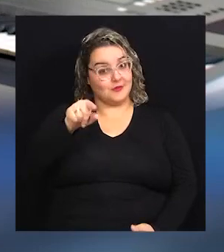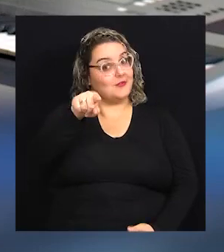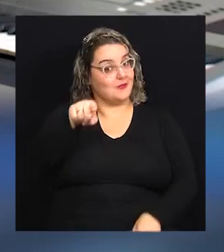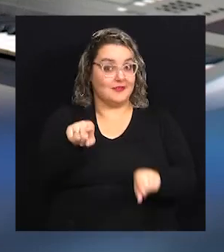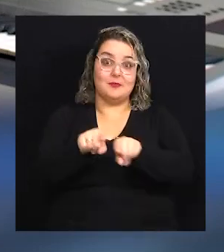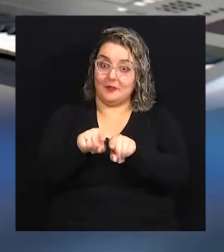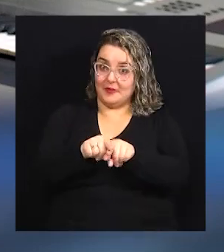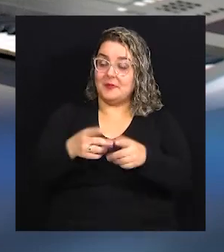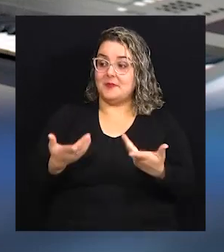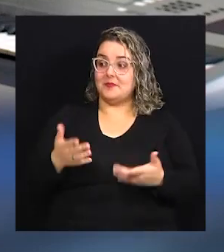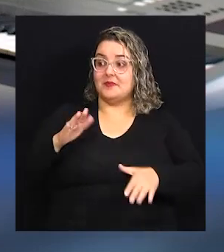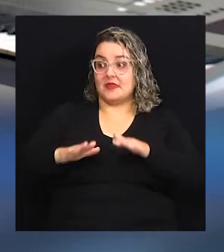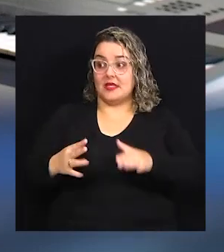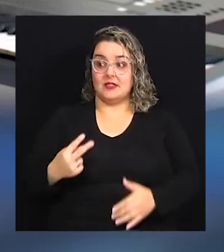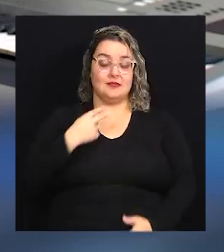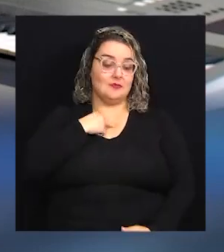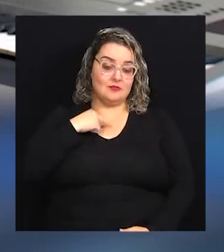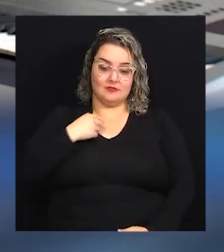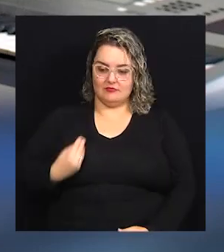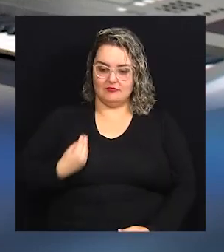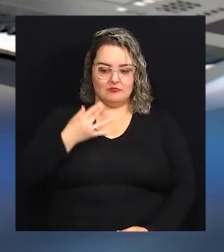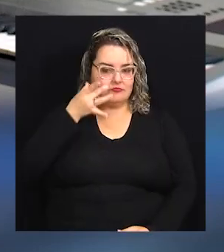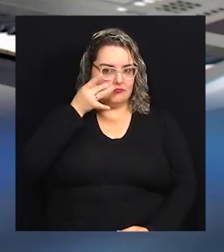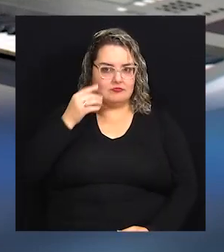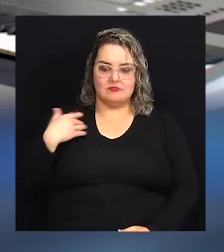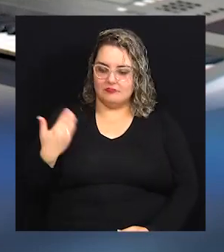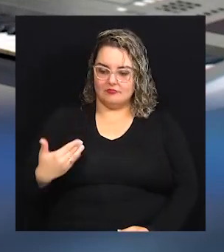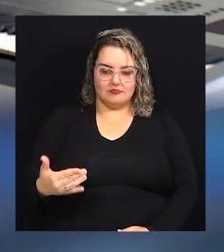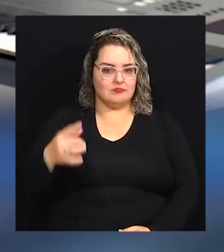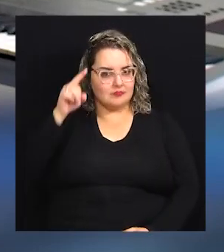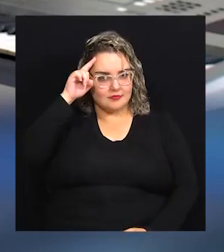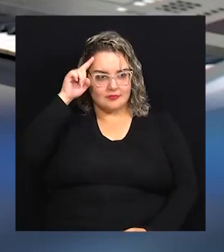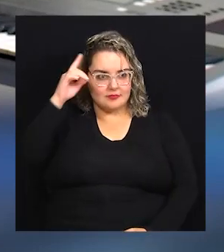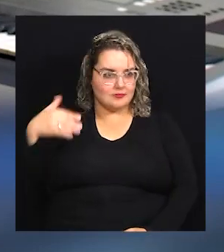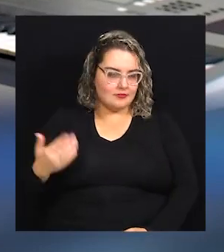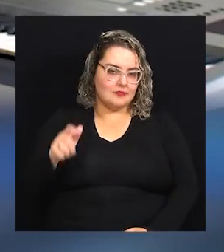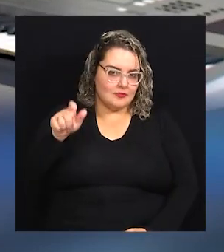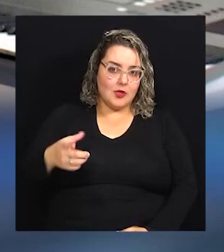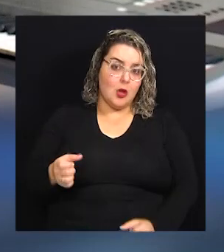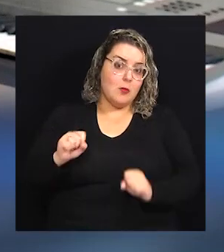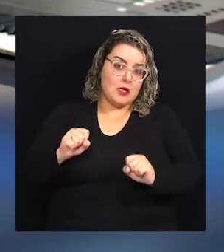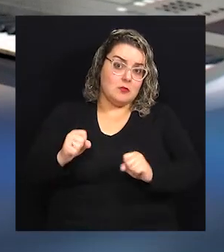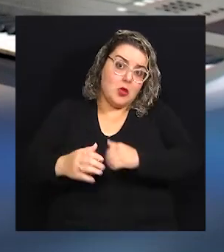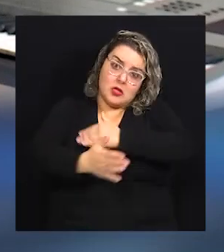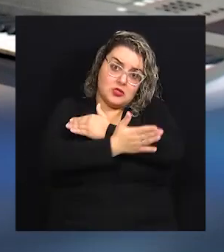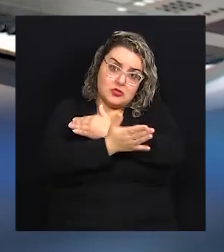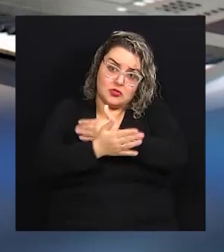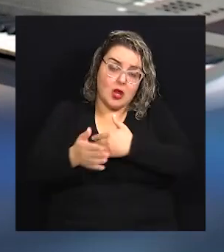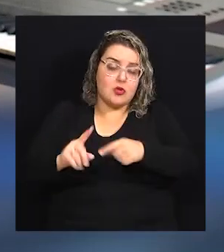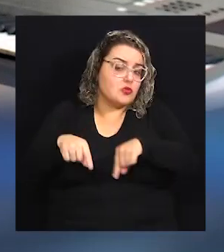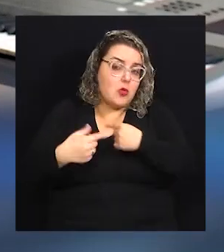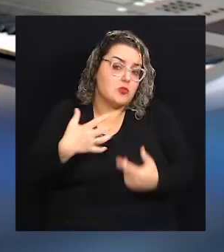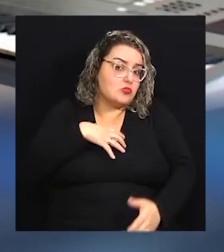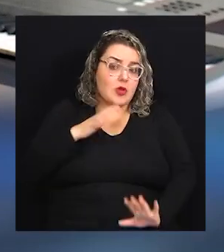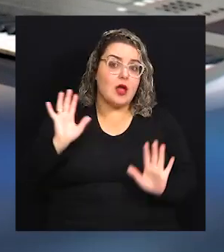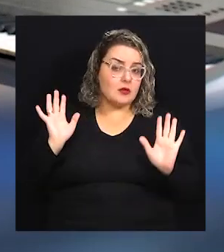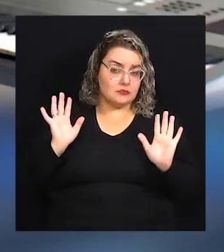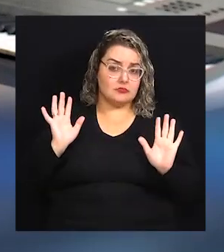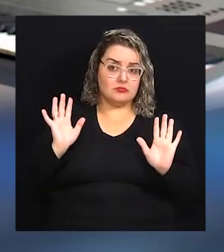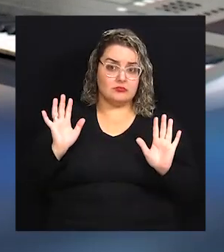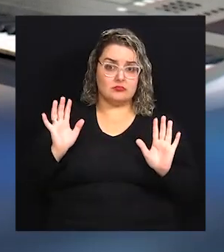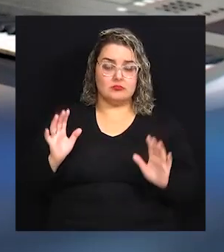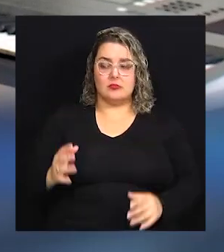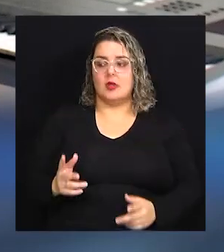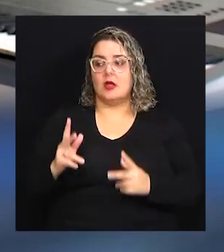aqui, mas o seu também que está aí. Às vezes você não pode estar aqui com a gente fisicamente como pessoa, mas você pode contribuir de alguma